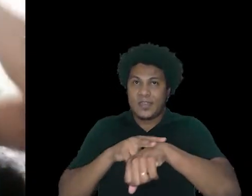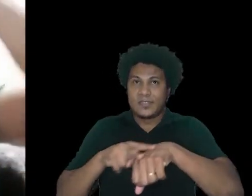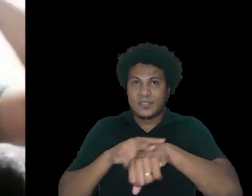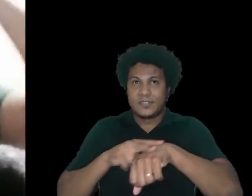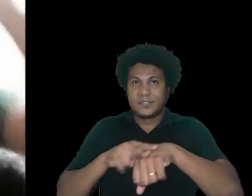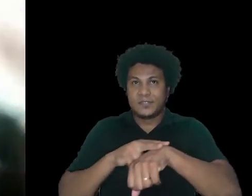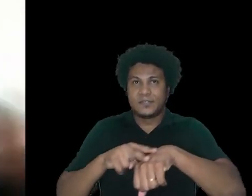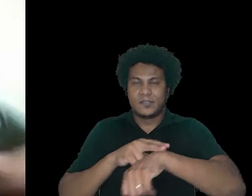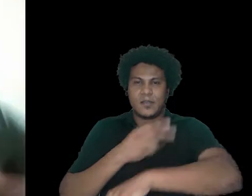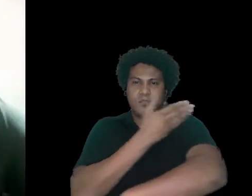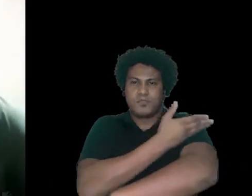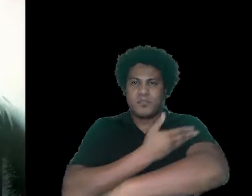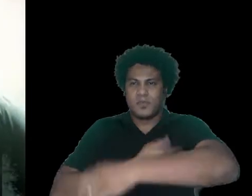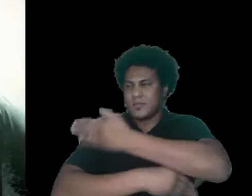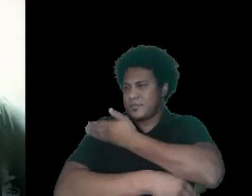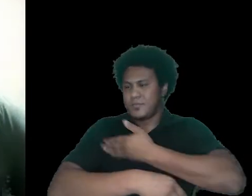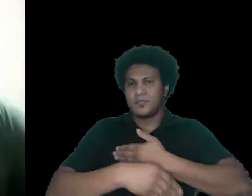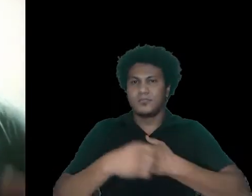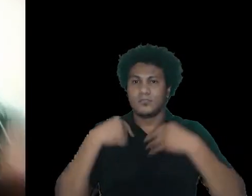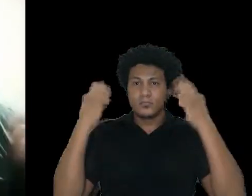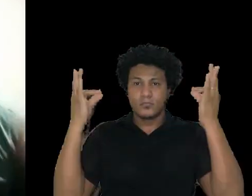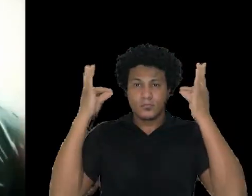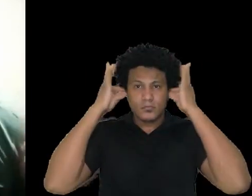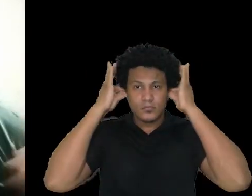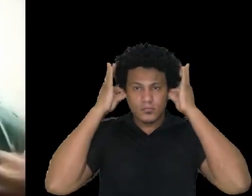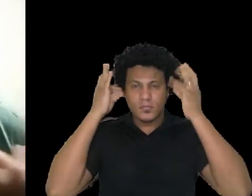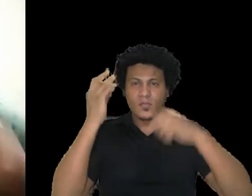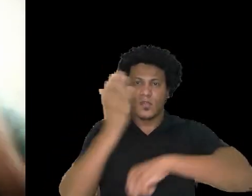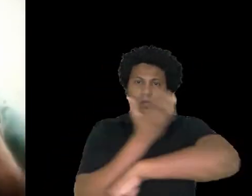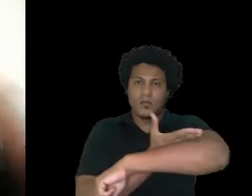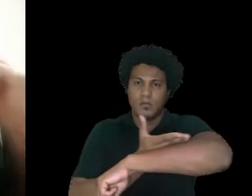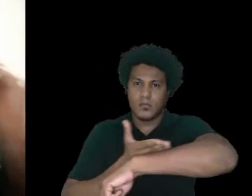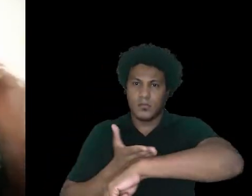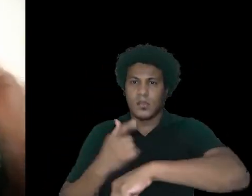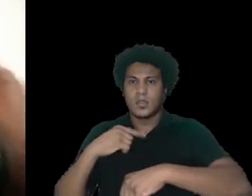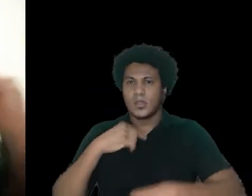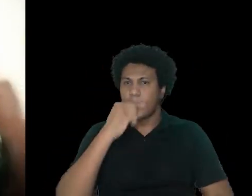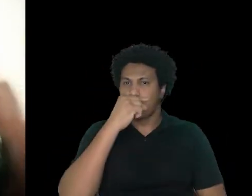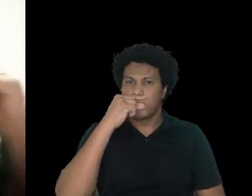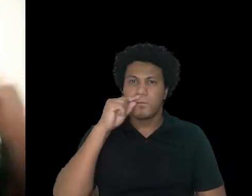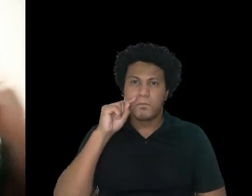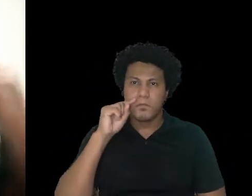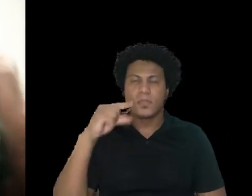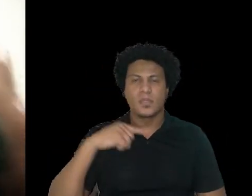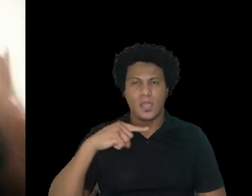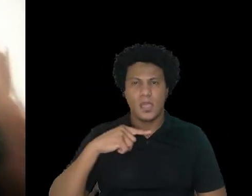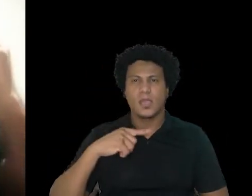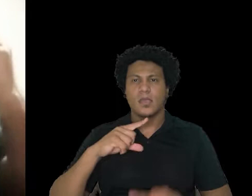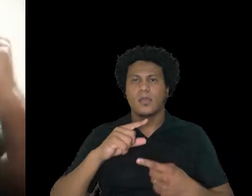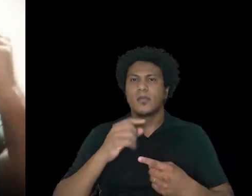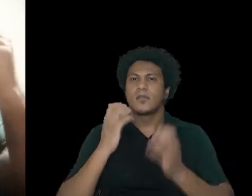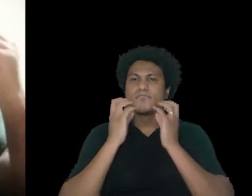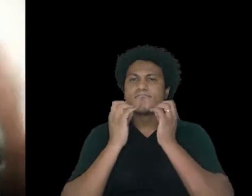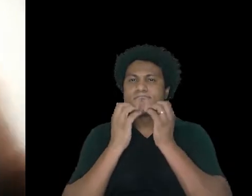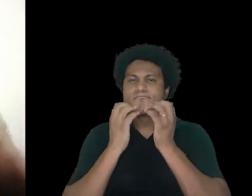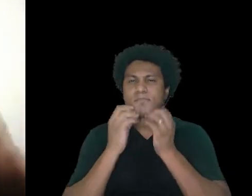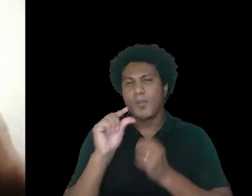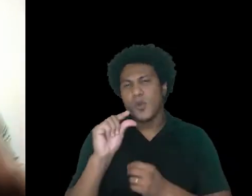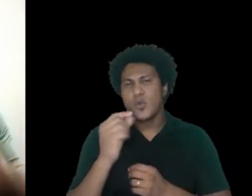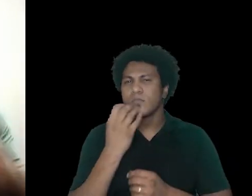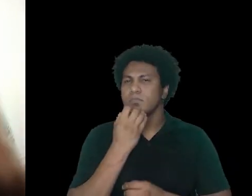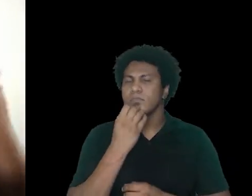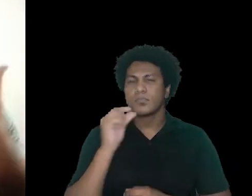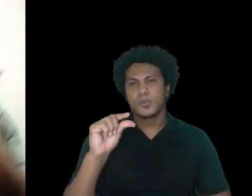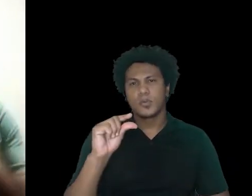pretas. Estou com a camisa verde, camiseta verde, de manga curta, fones brancos. Eu